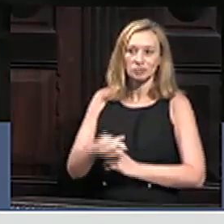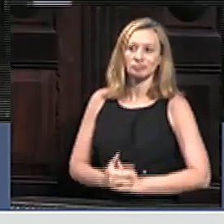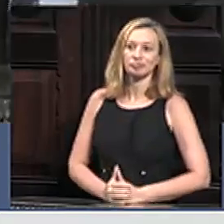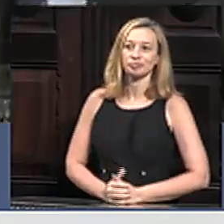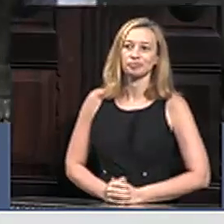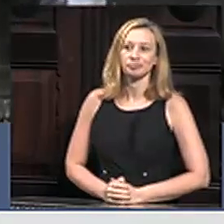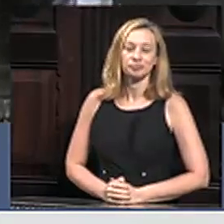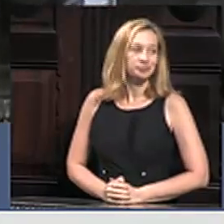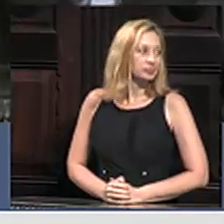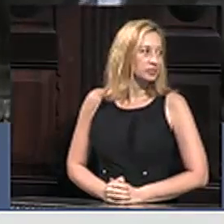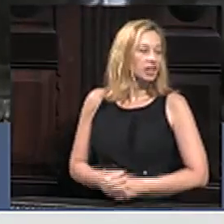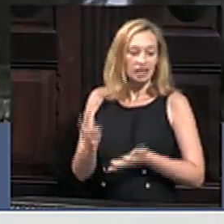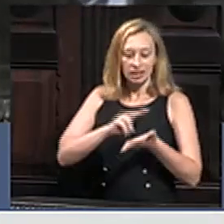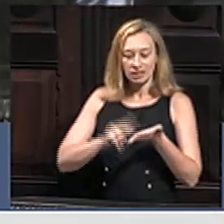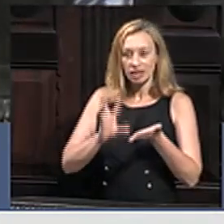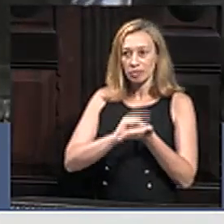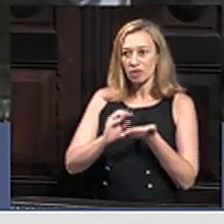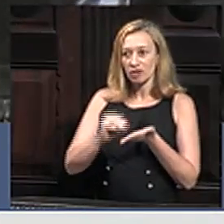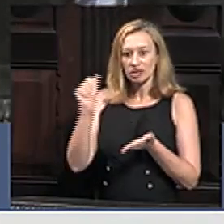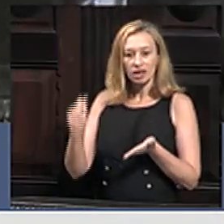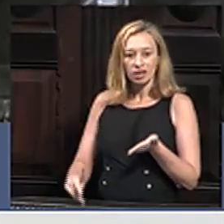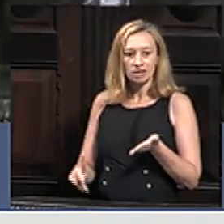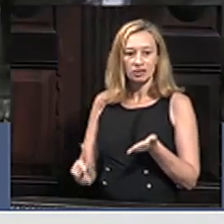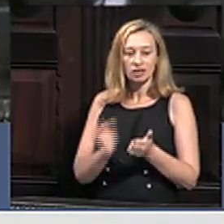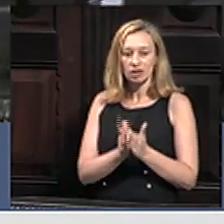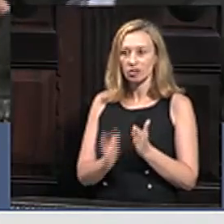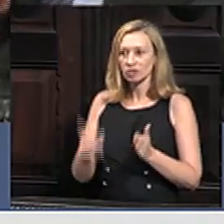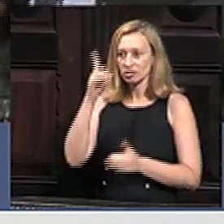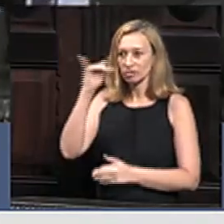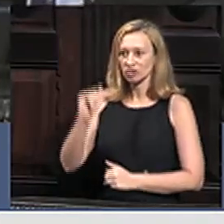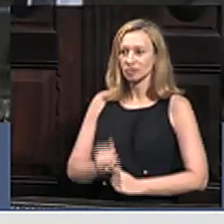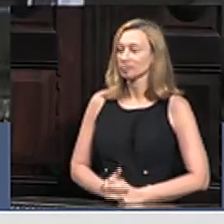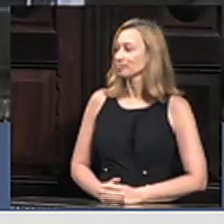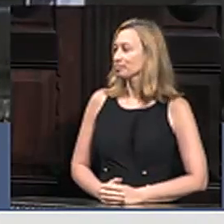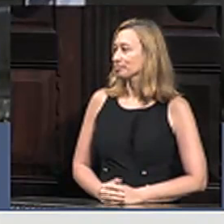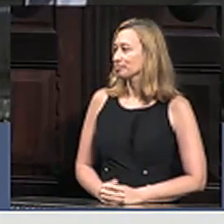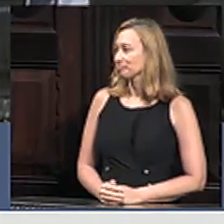17h15. Lida e aprovada a ata, passa-se à ordem do dia.